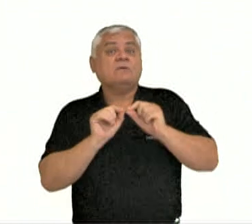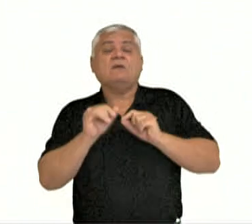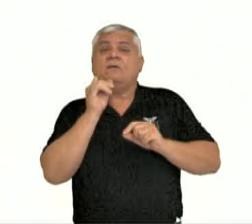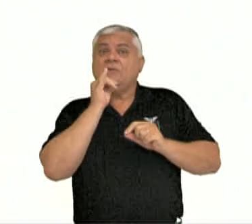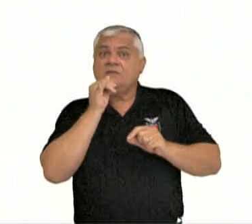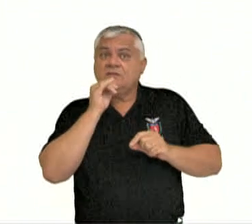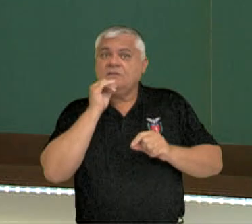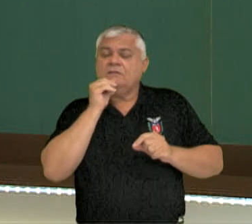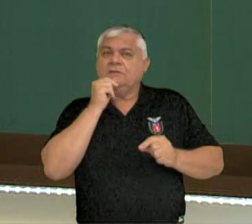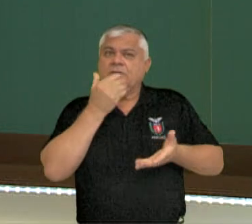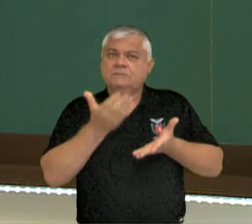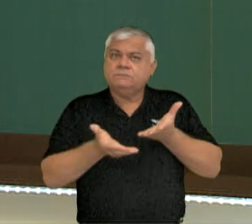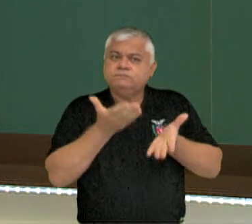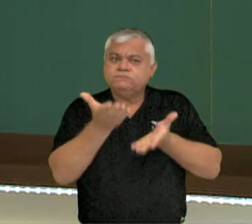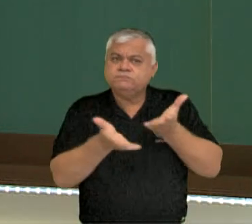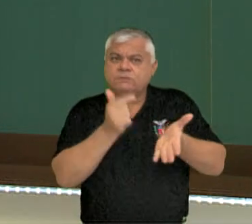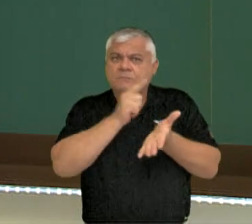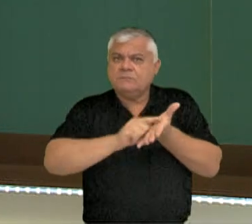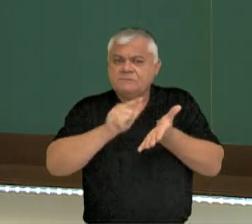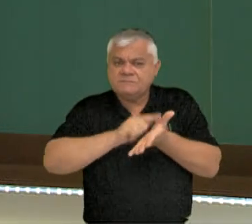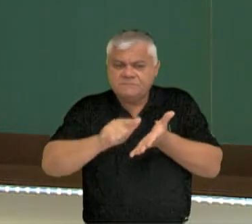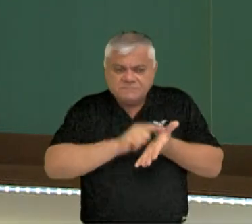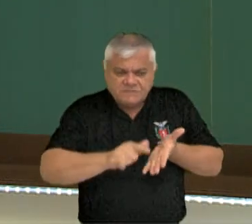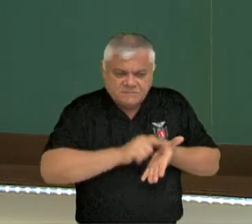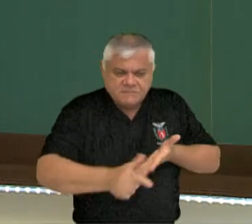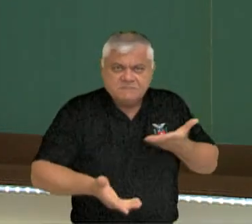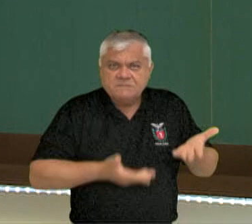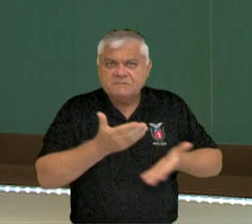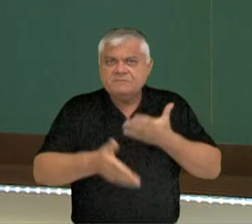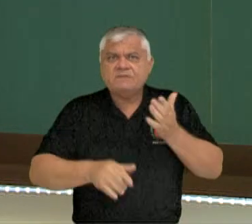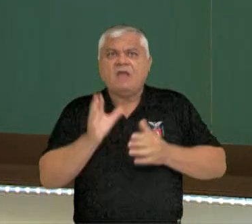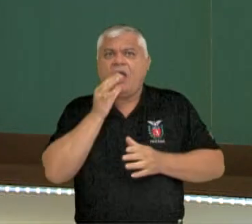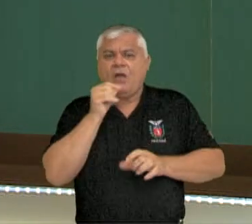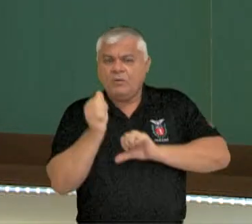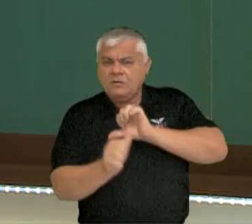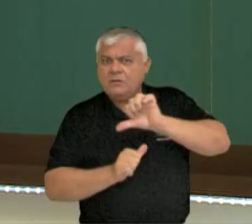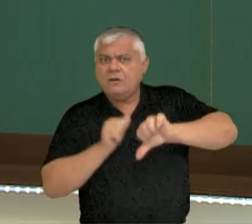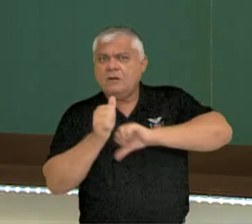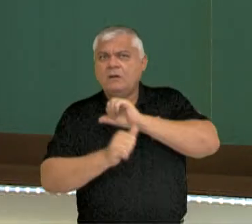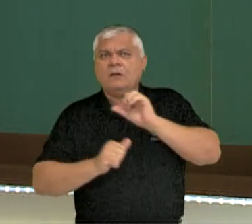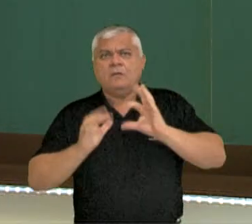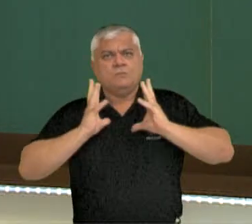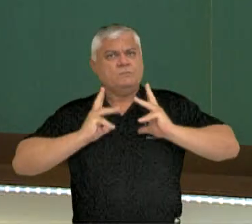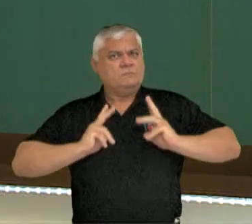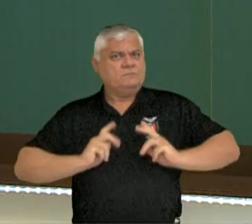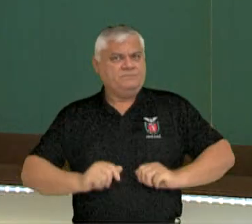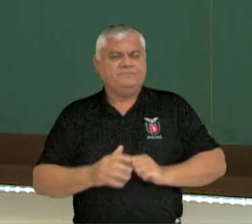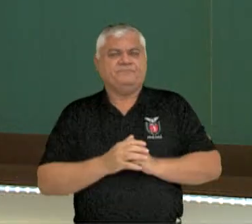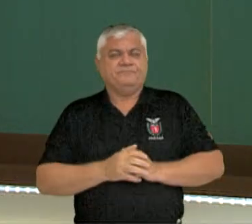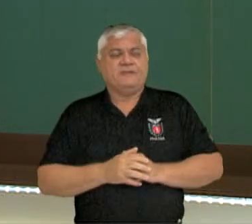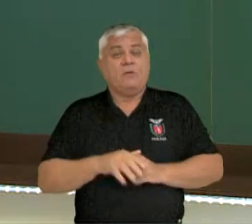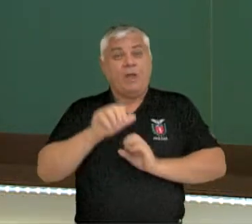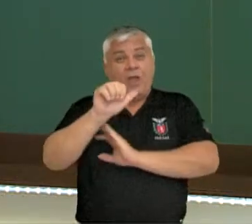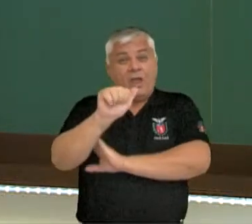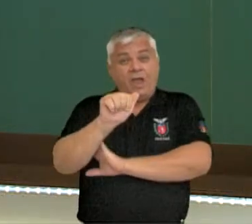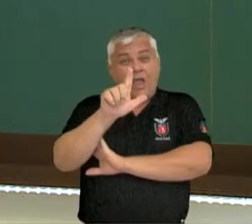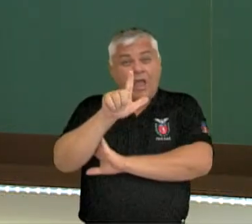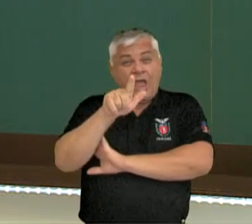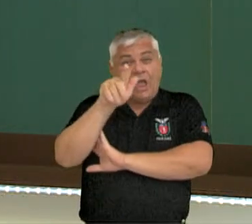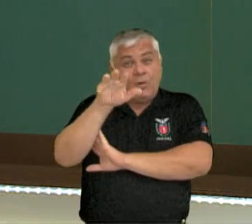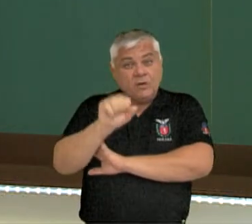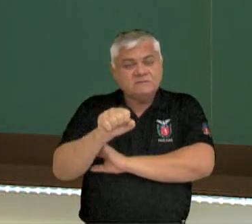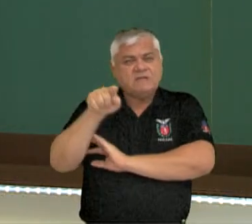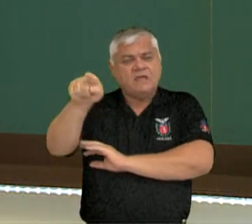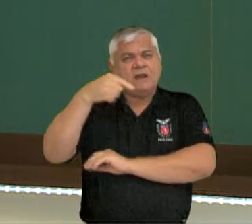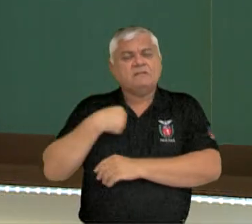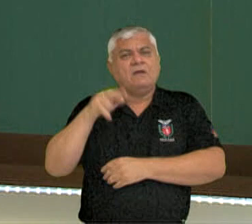a desinfecção, né, a limpeza dessas águas. E essas algas, elas vêm sendo utilizadas no mundo todo para